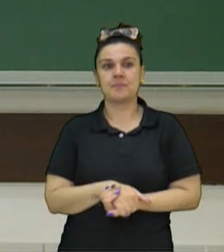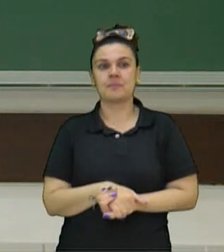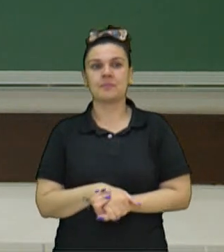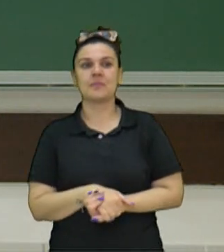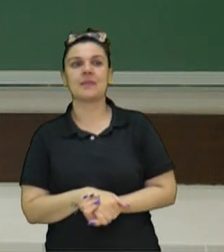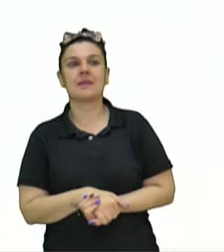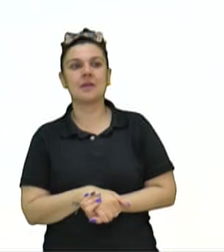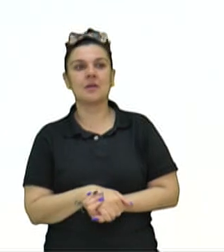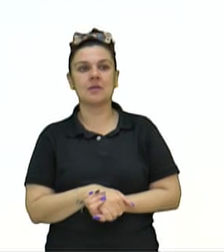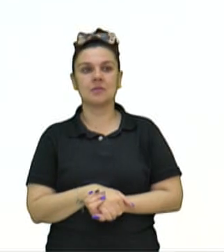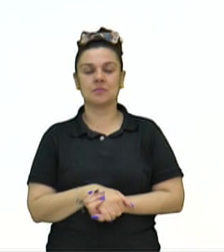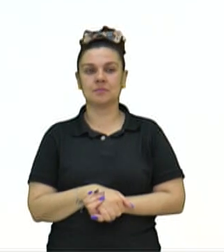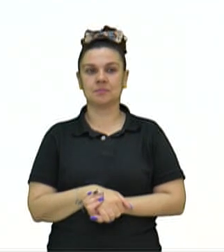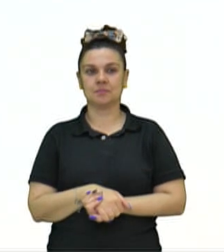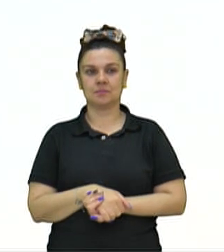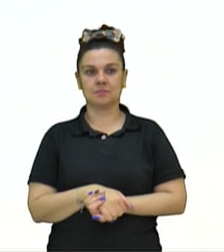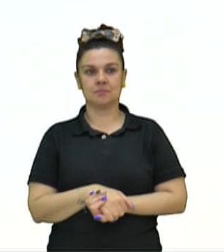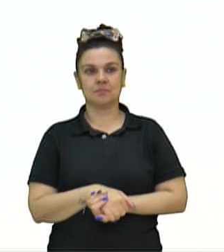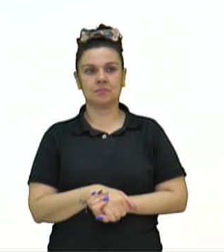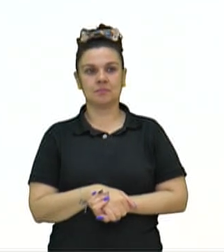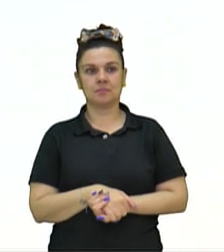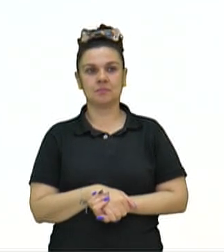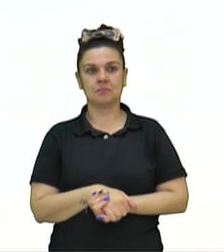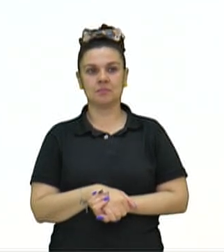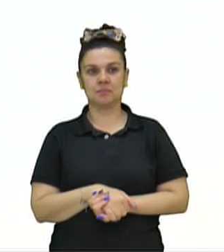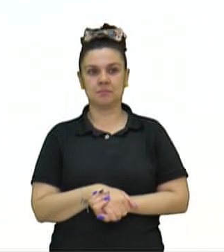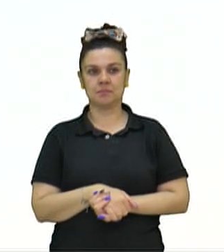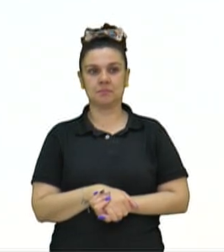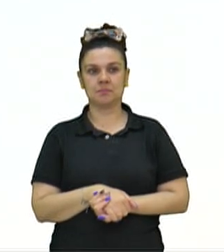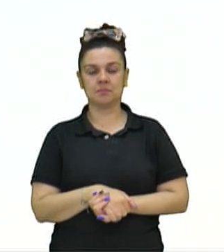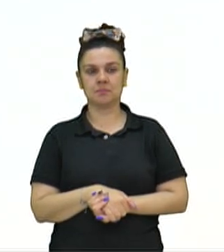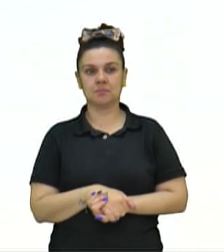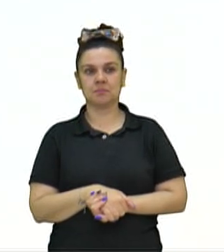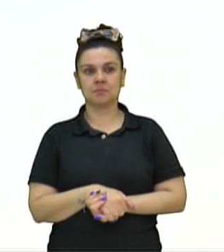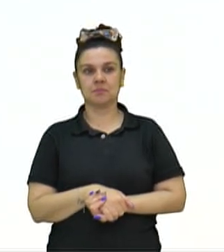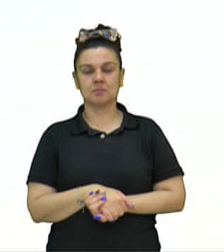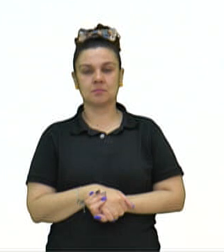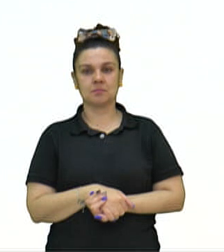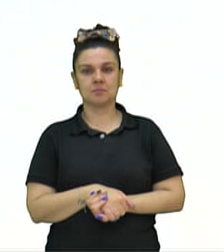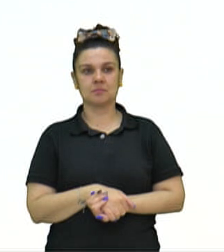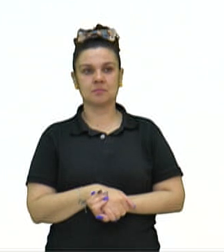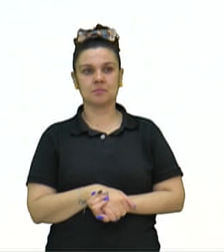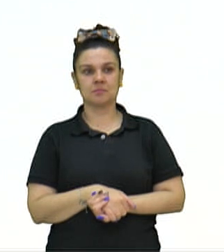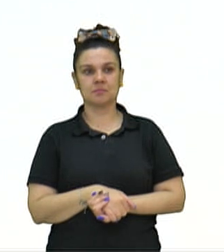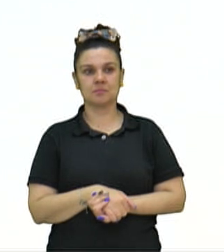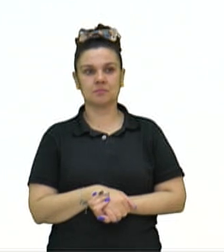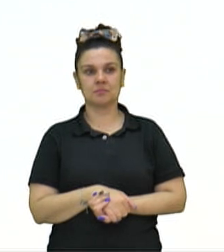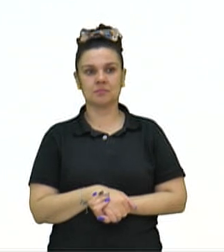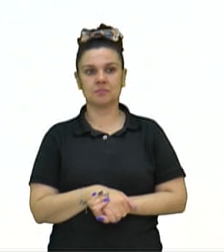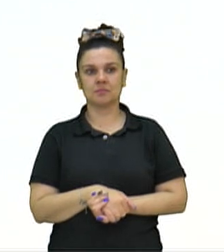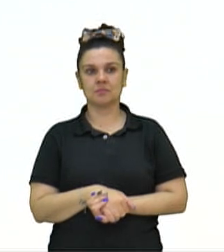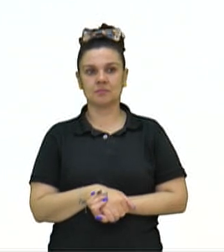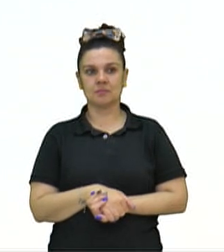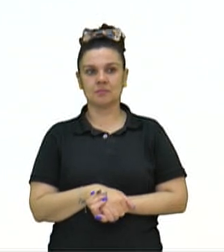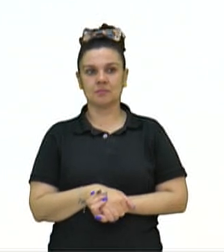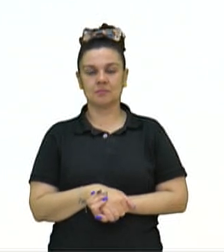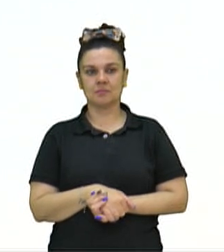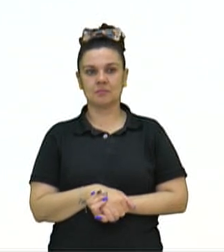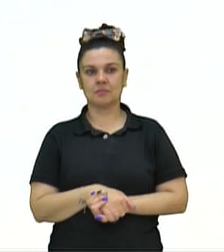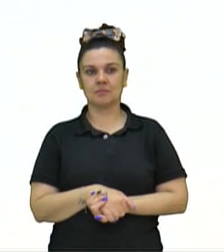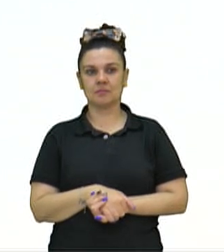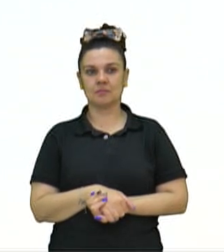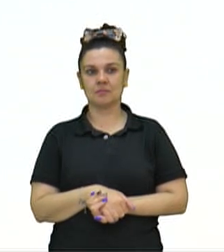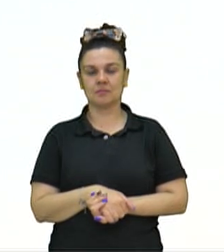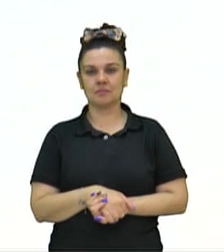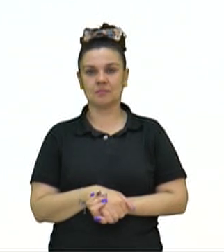olha aí, ó. Drum bom. Experience the fun with Blue Man Group as they make beats with a half